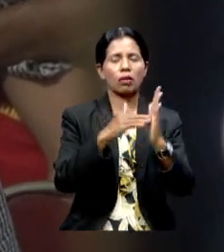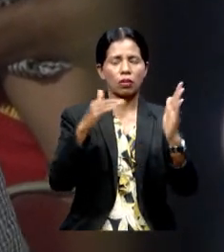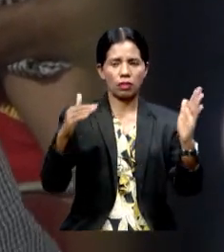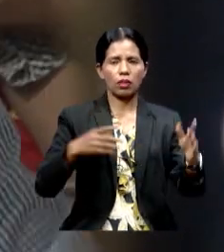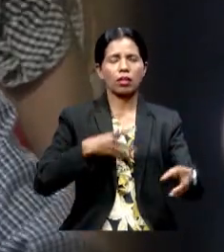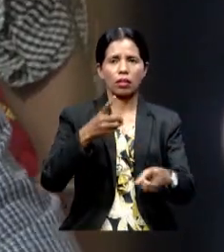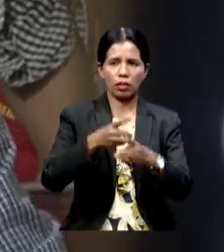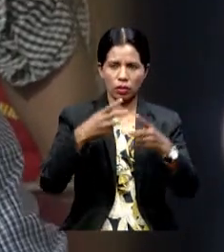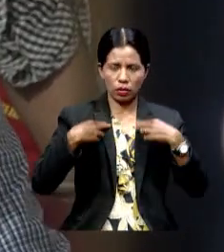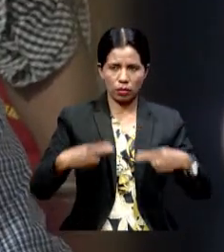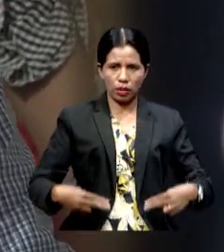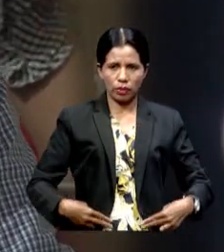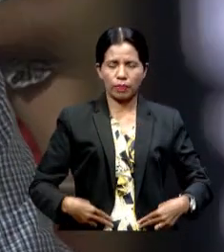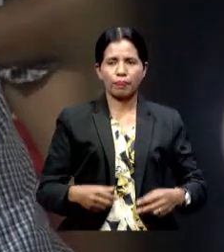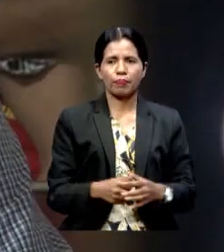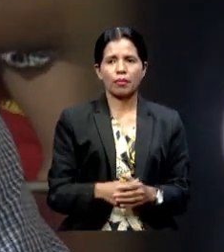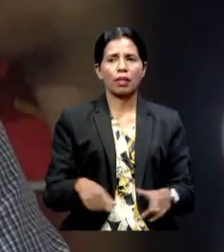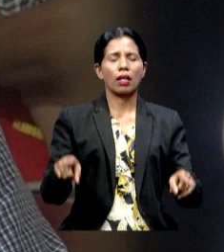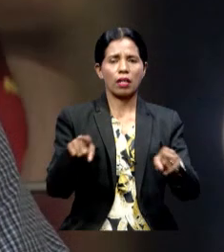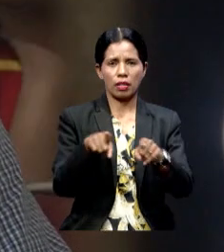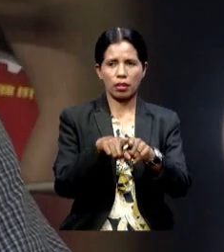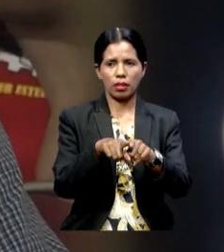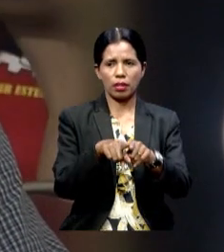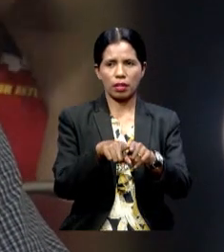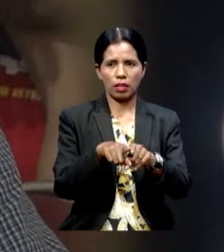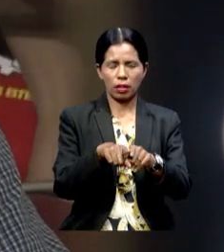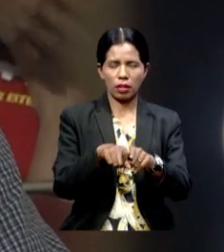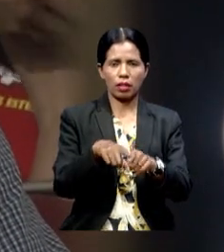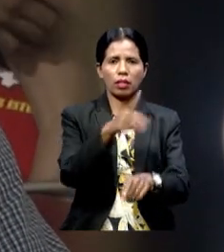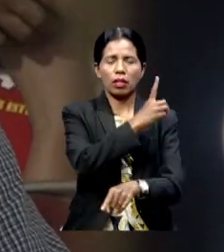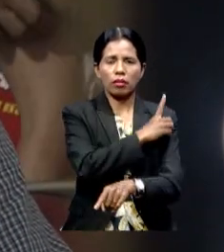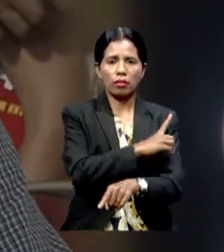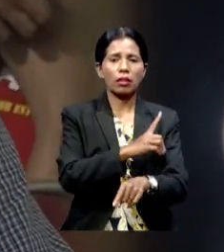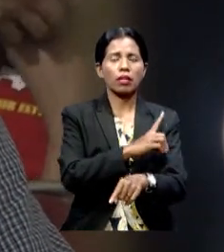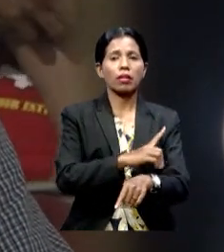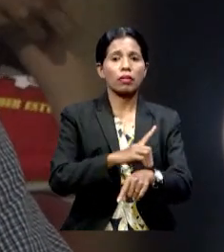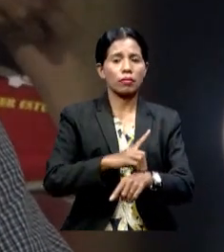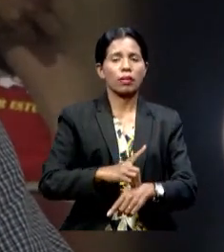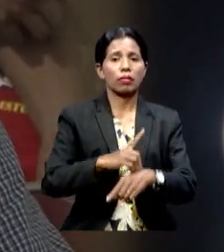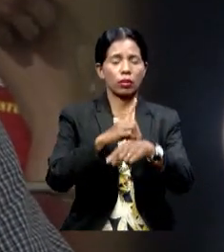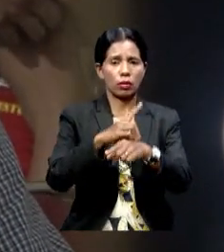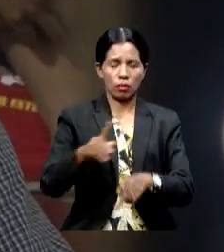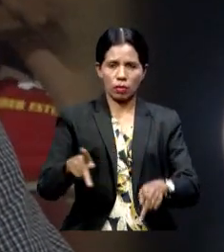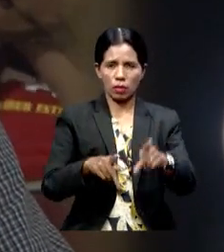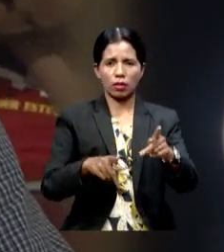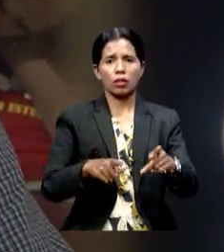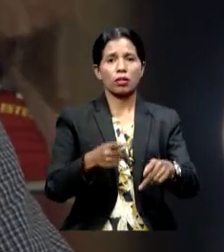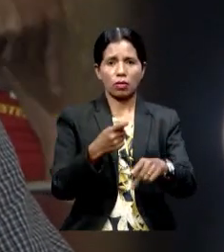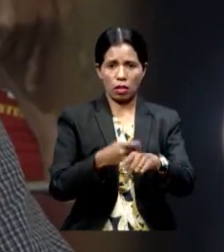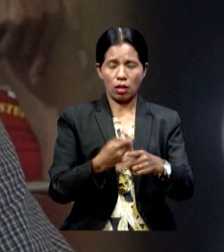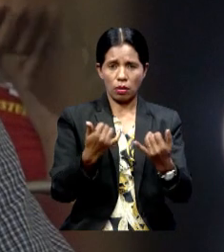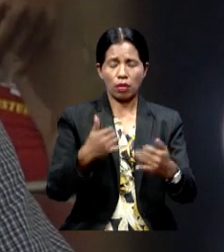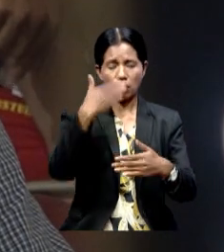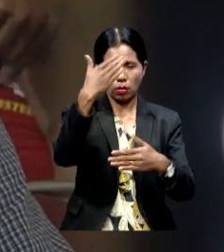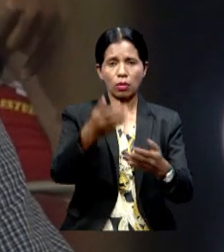humanos. Nebe hasanu dar defensor público a partir ba oin usu